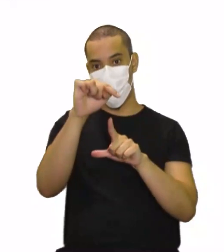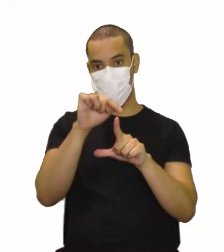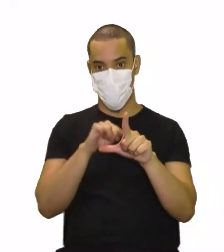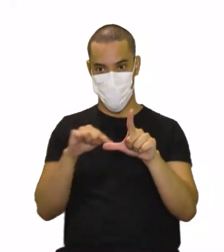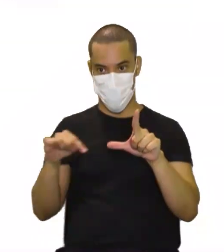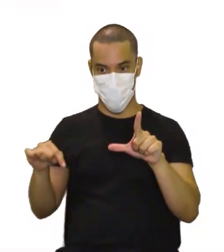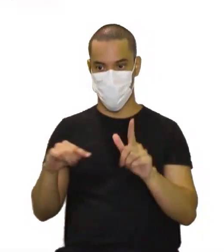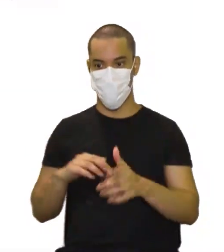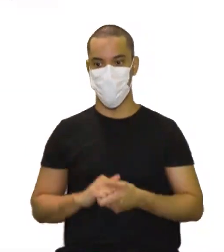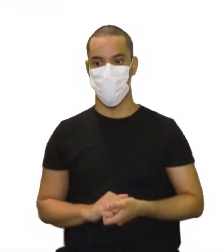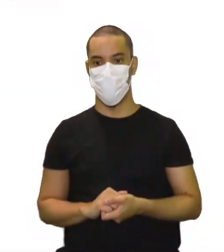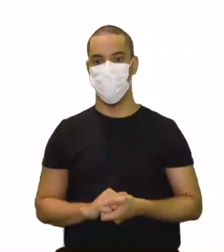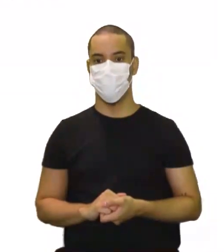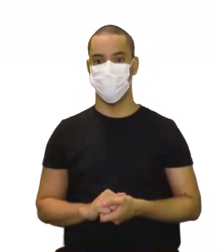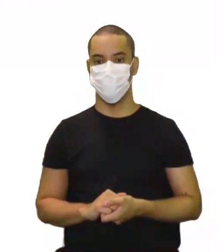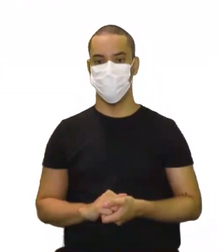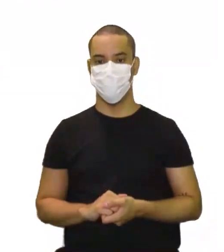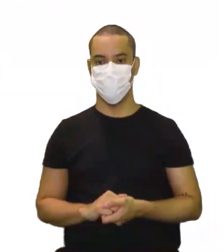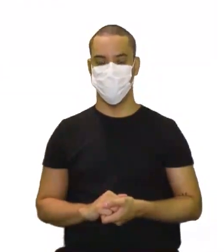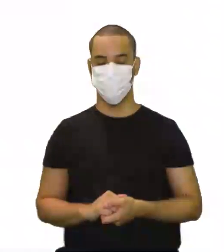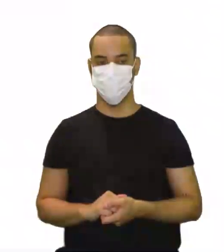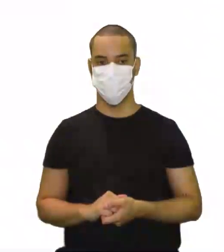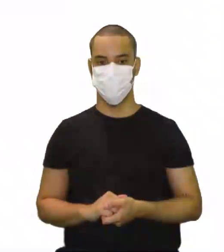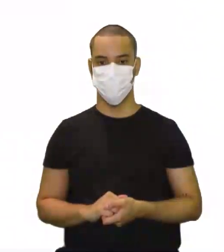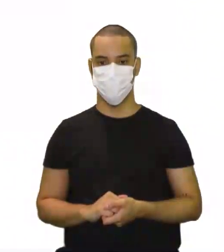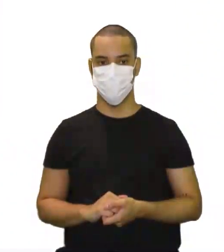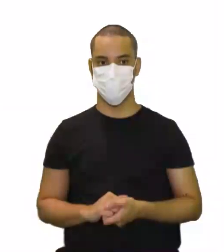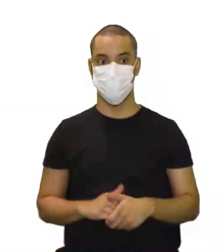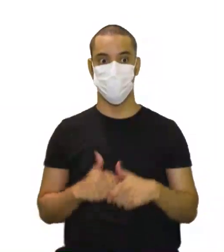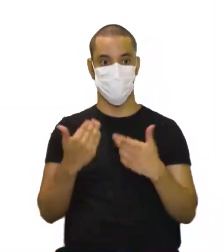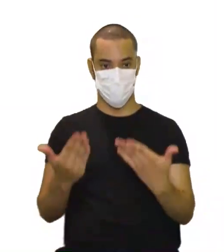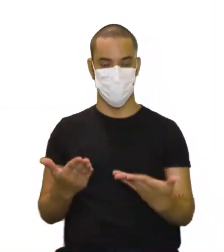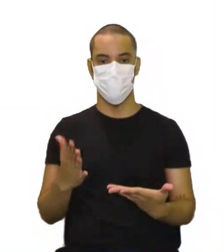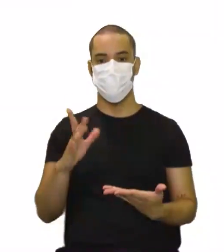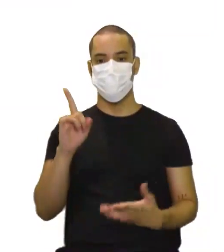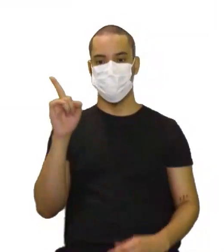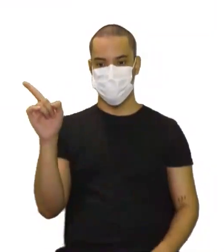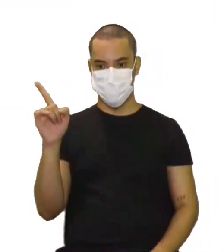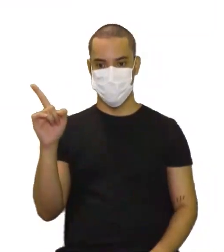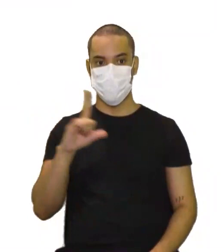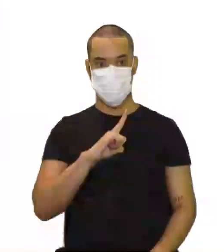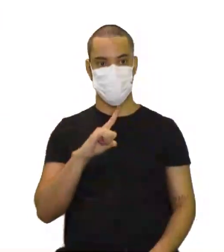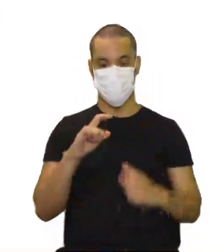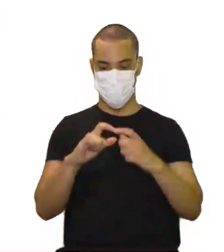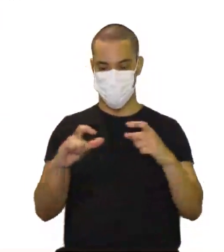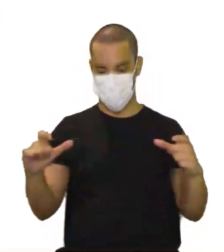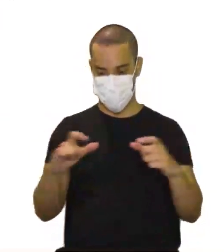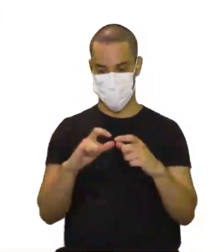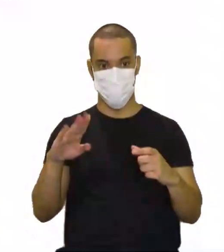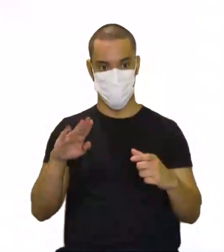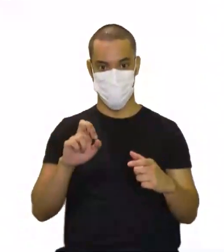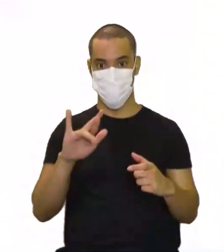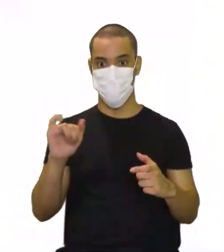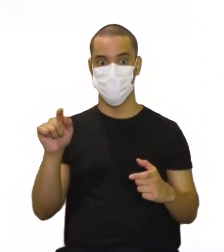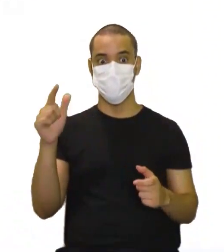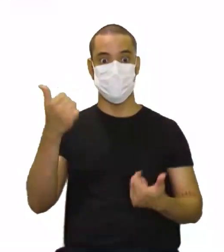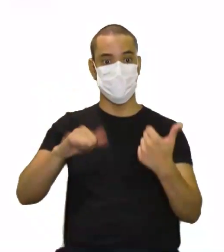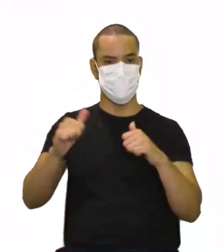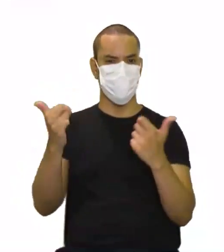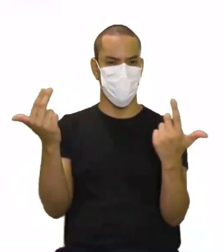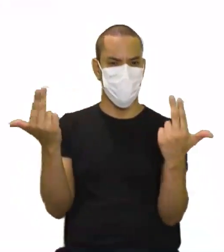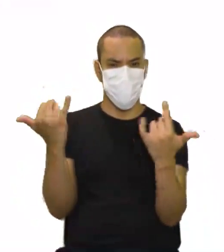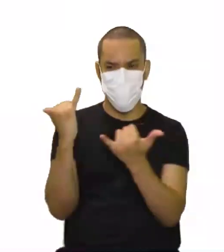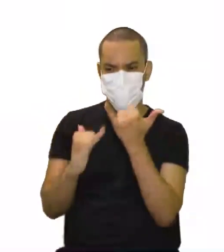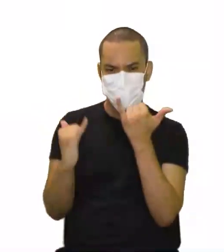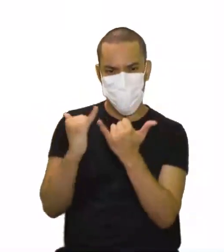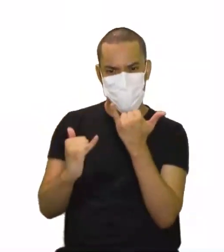da partícula ou da barra. Bom, aqui no caso a barra. Se você analisar é muito parecido. Ó. Olha só, aqui